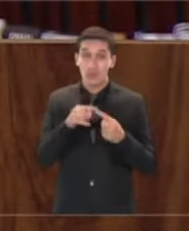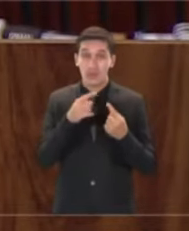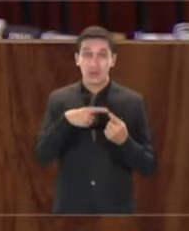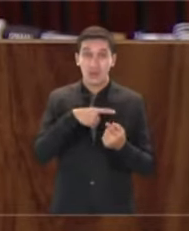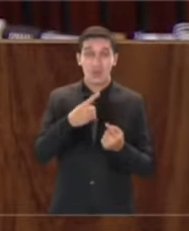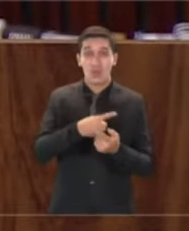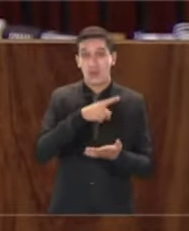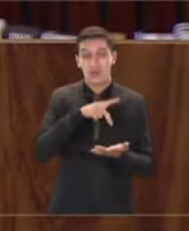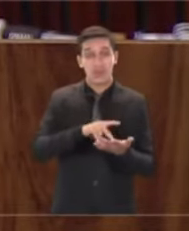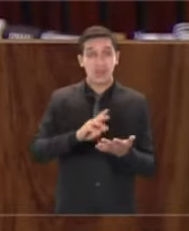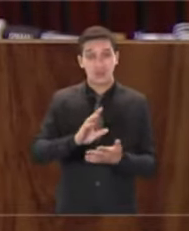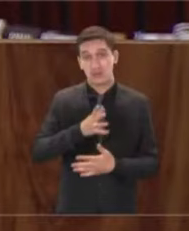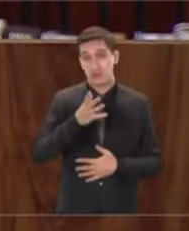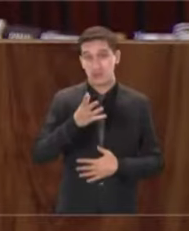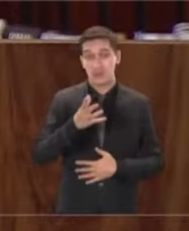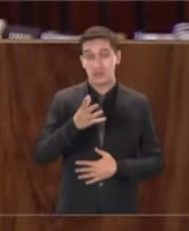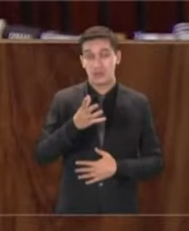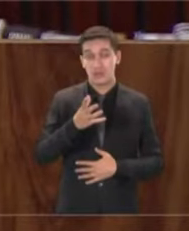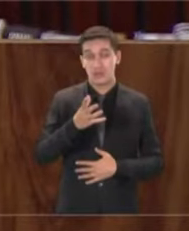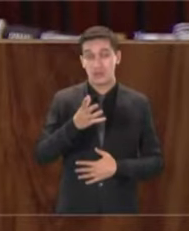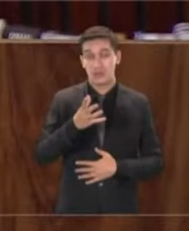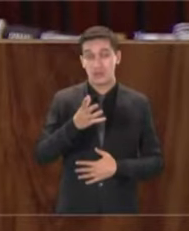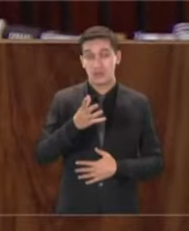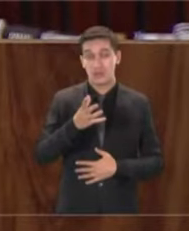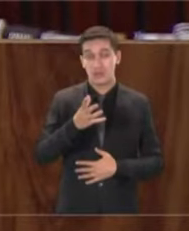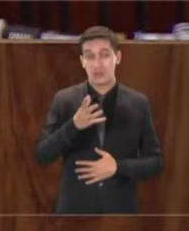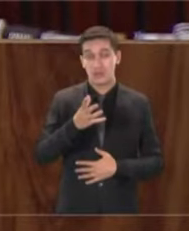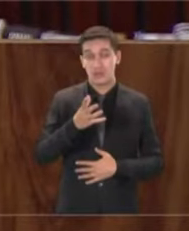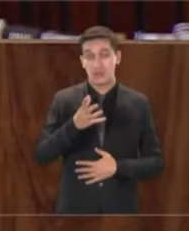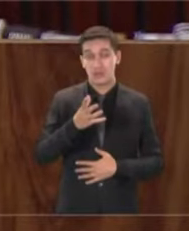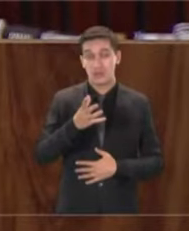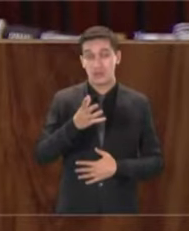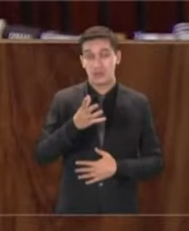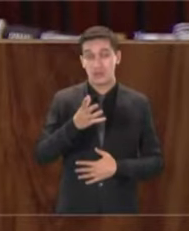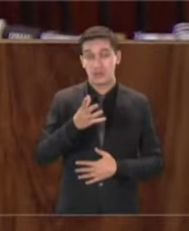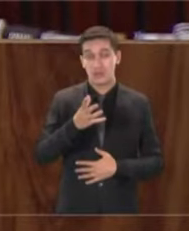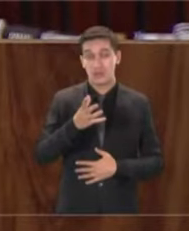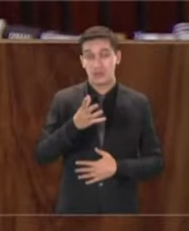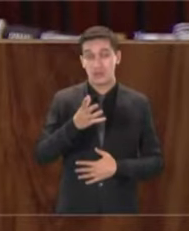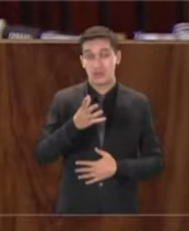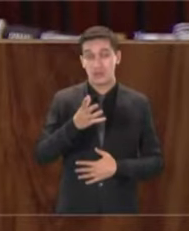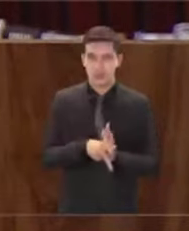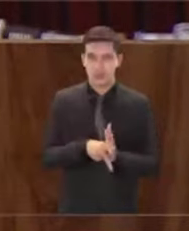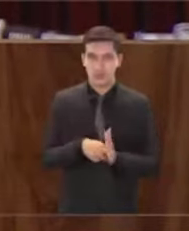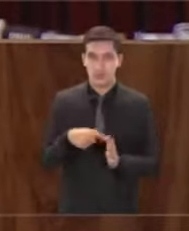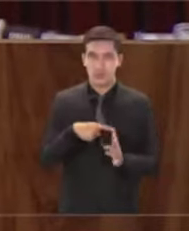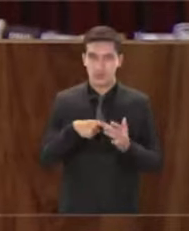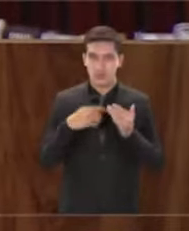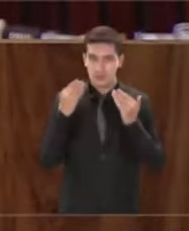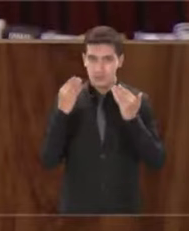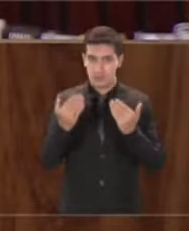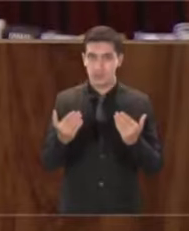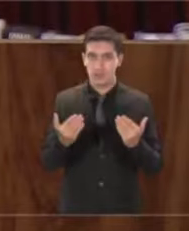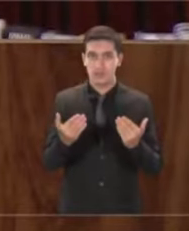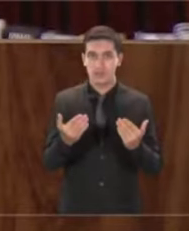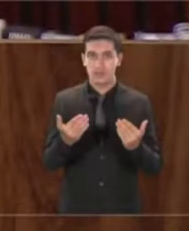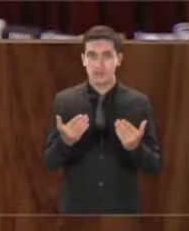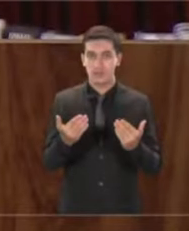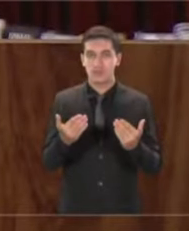é uma questão objetiva a ser comprovada